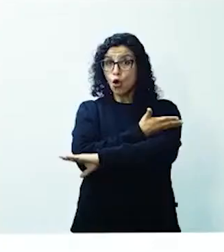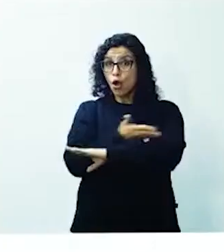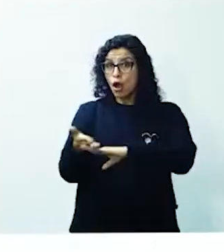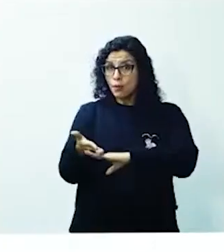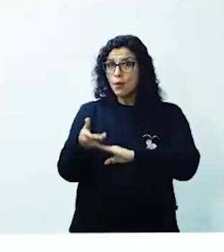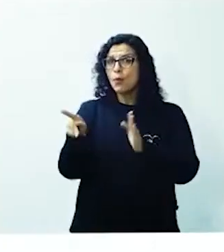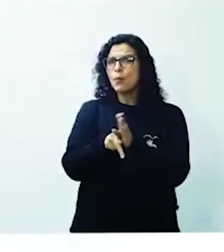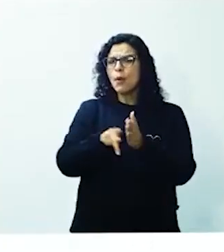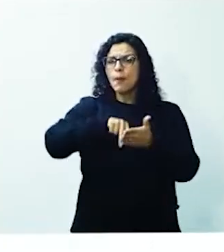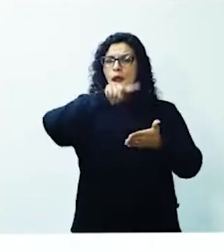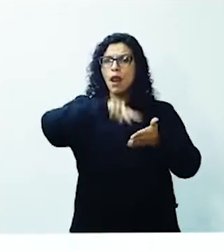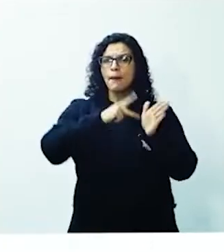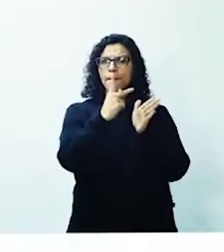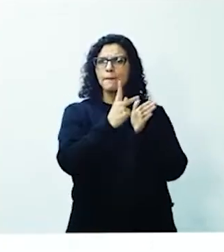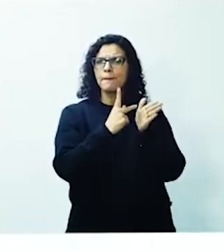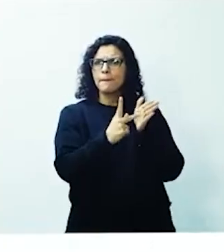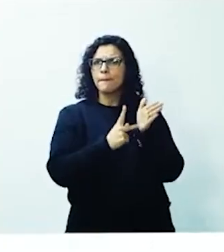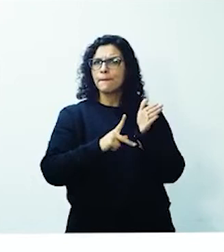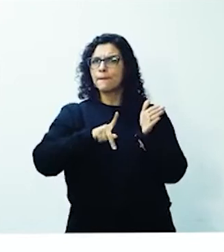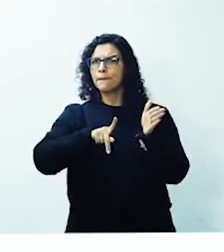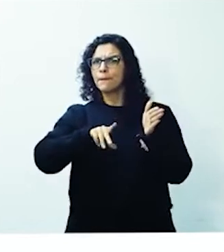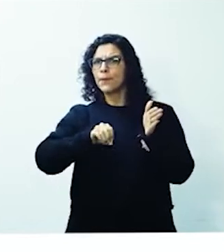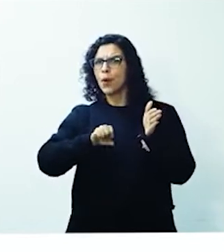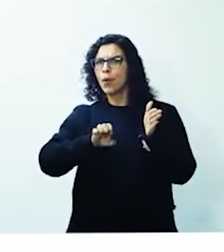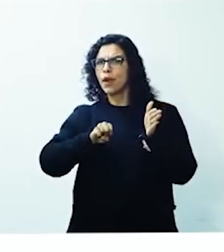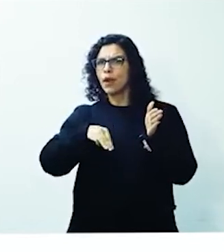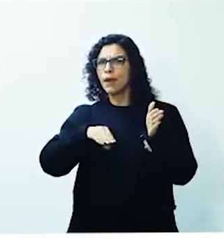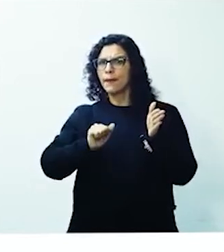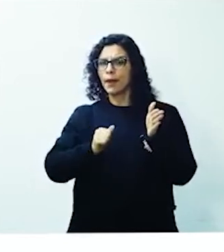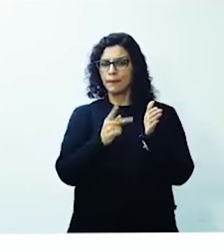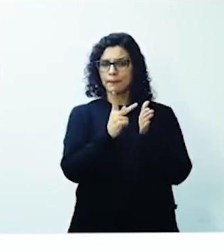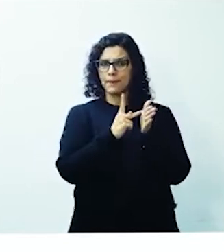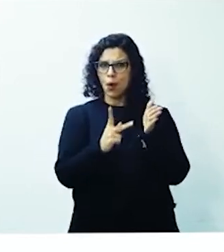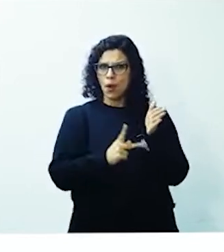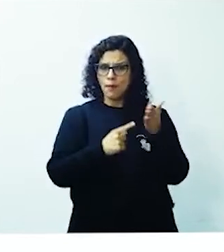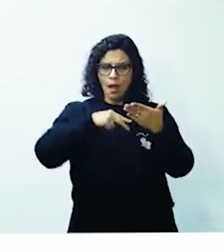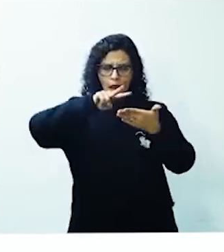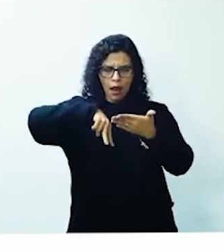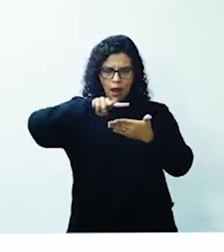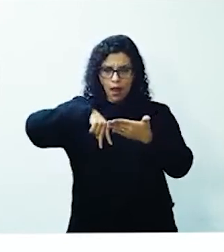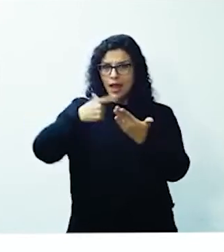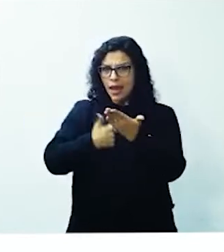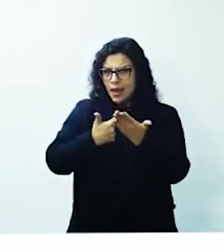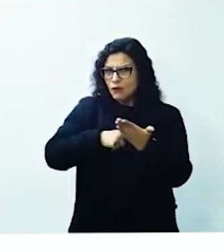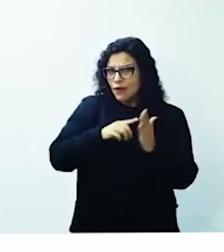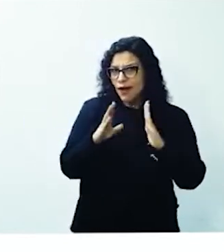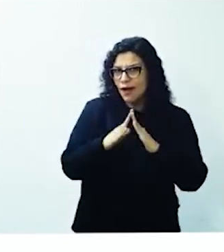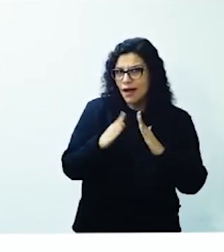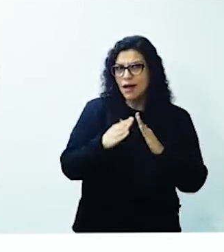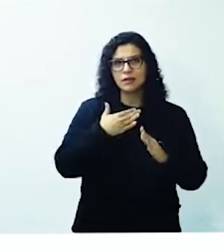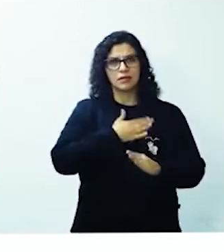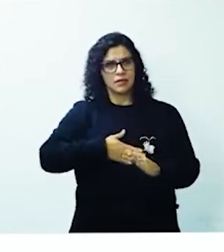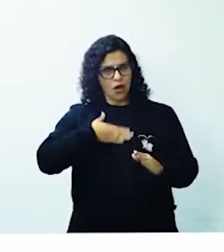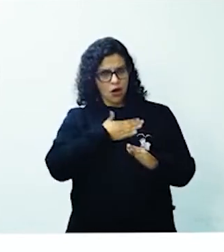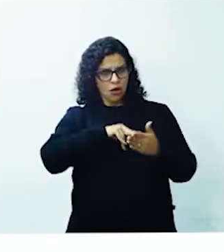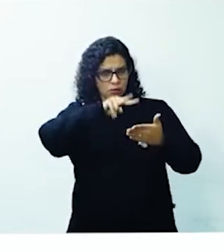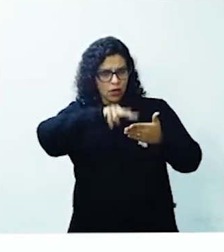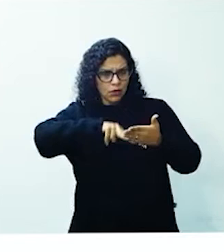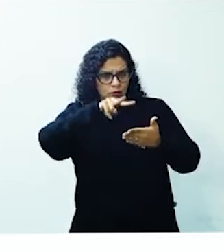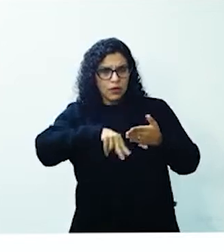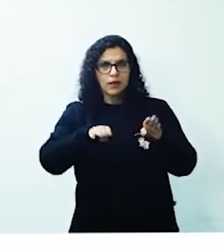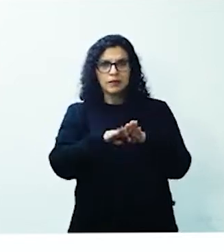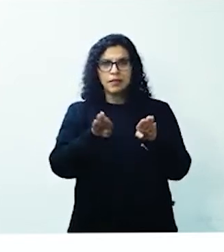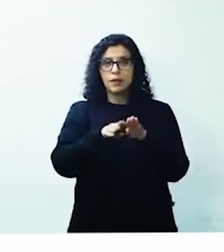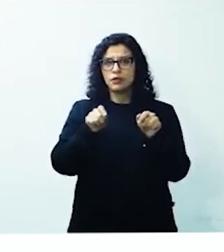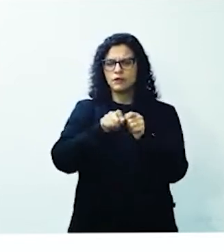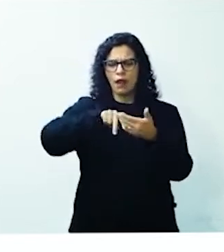ler poemas? Poemas. Você é uma daquelas pessoas que tem livros de poemas em casa, que gosta de